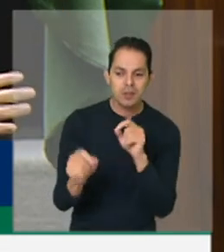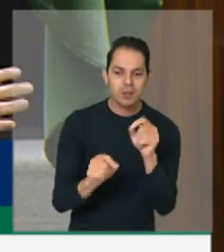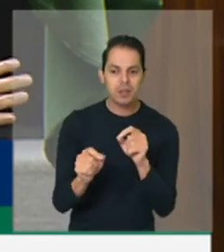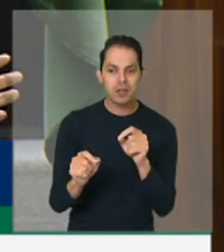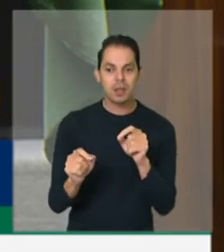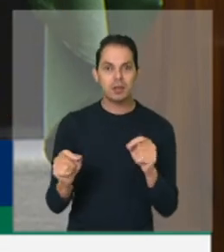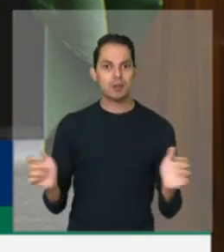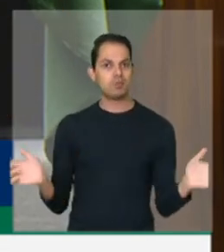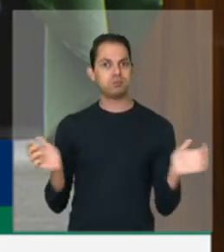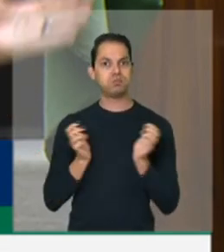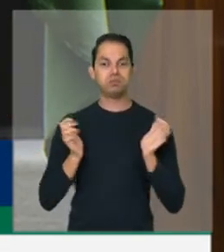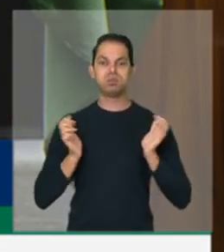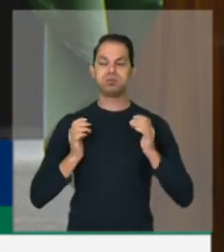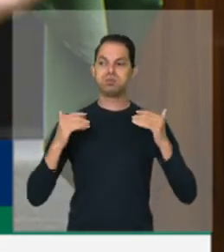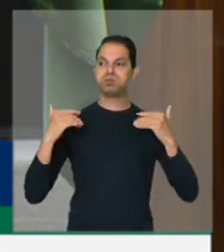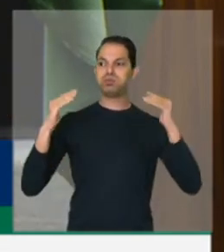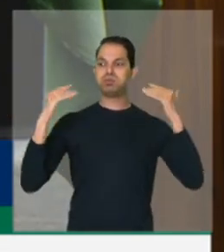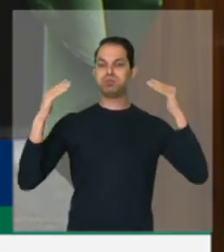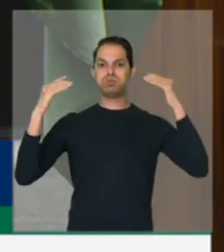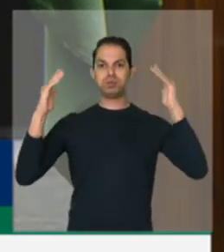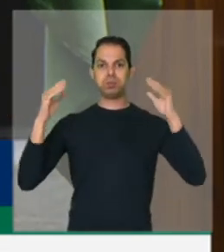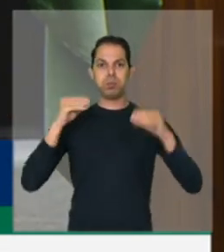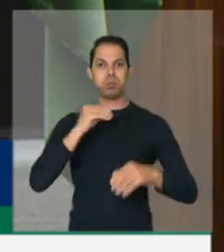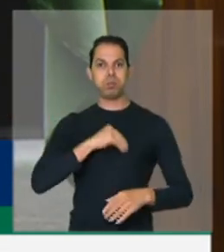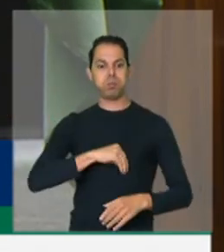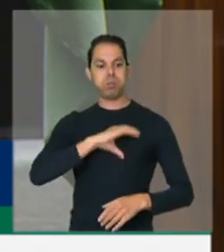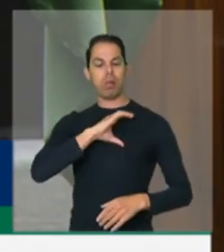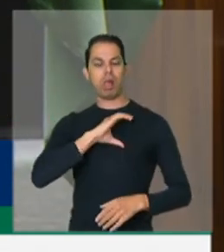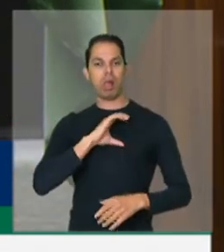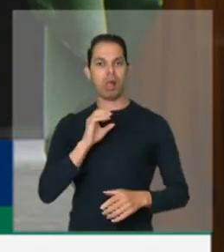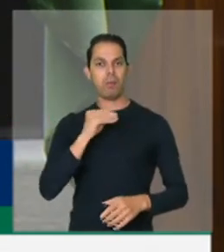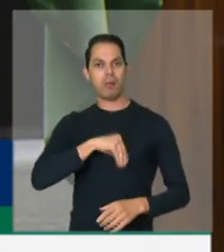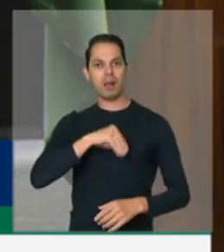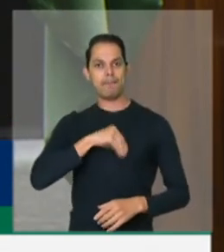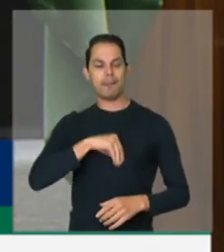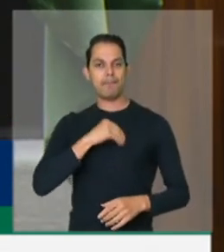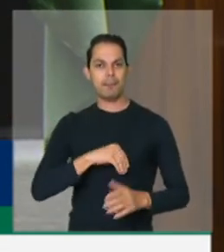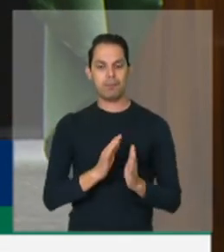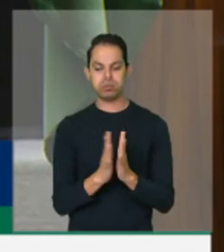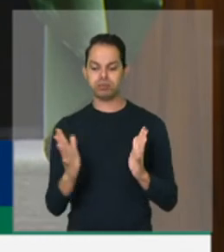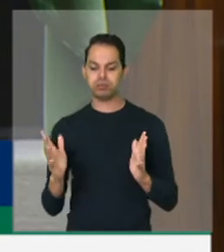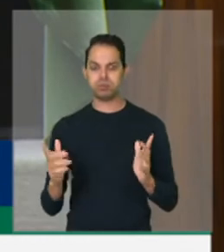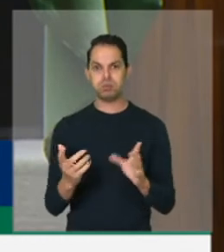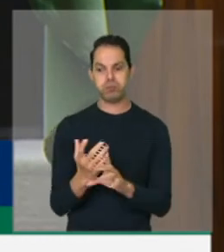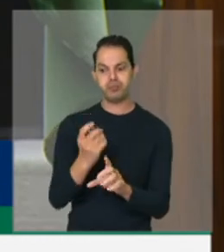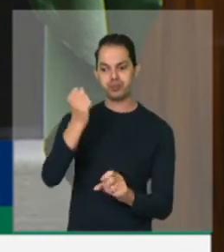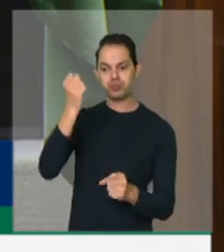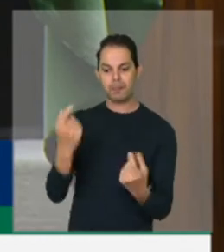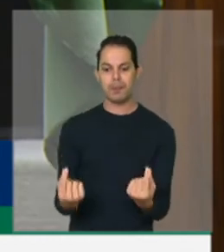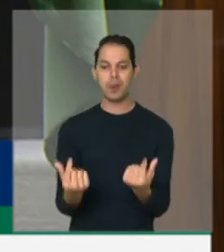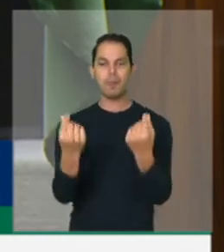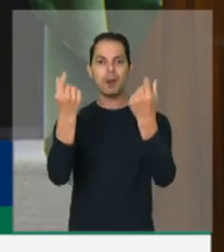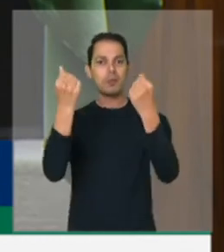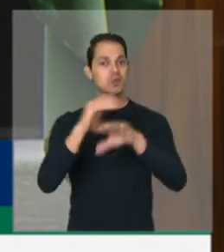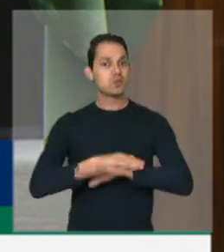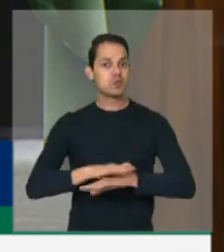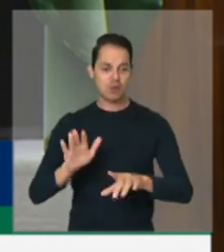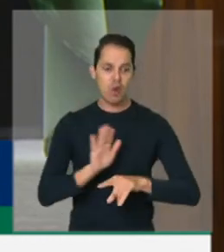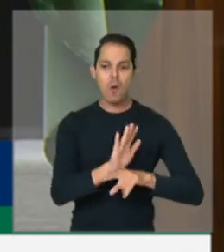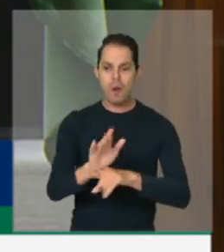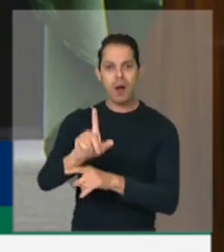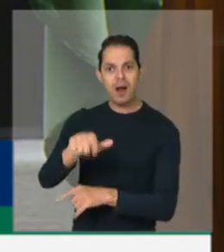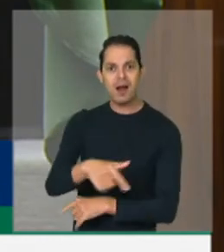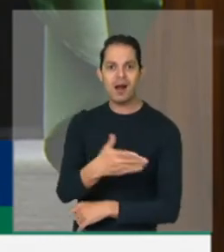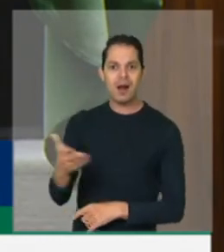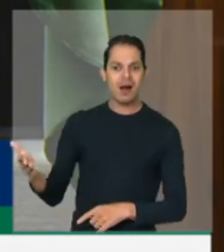barões, os bilionários que tiveram rendas extraordinárias na pandemia. Portanto, esse crescimento